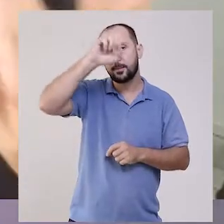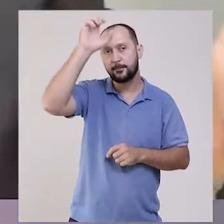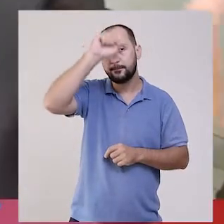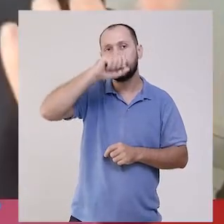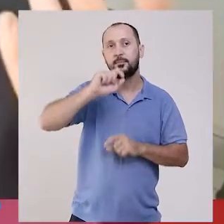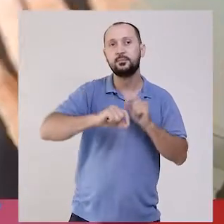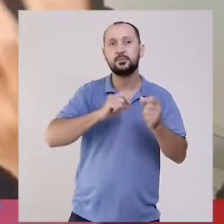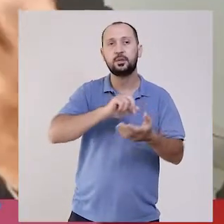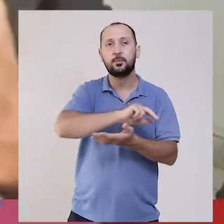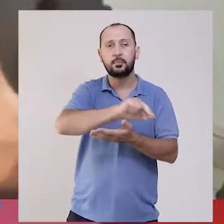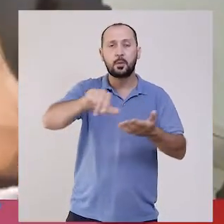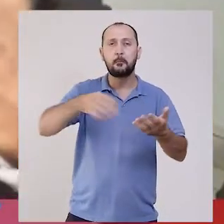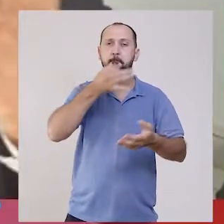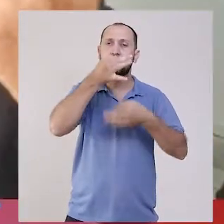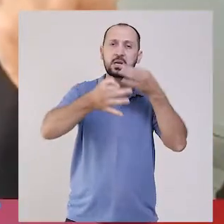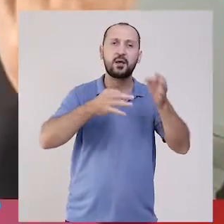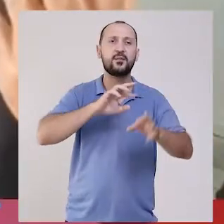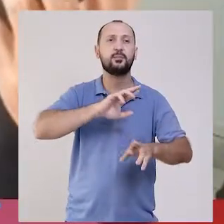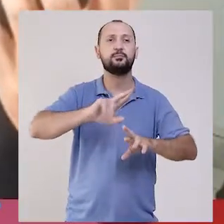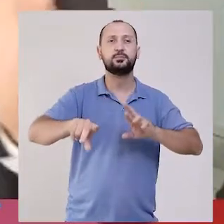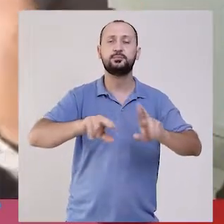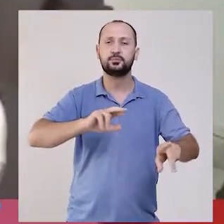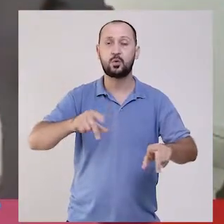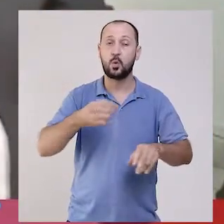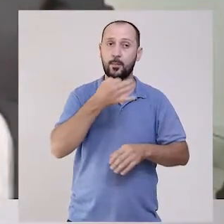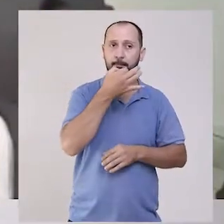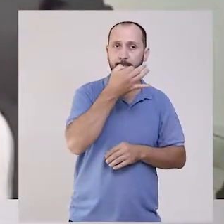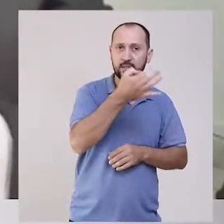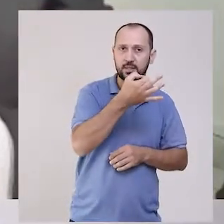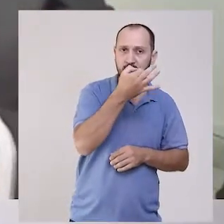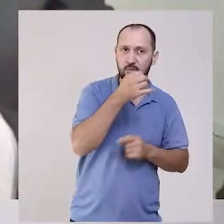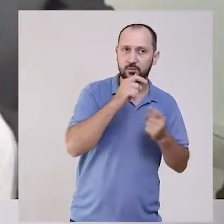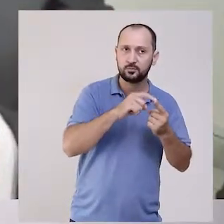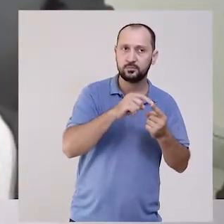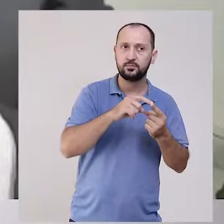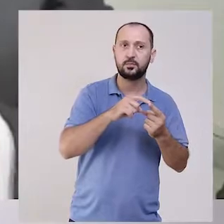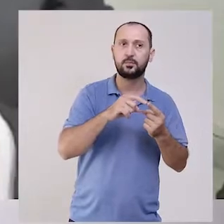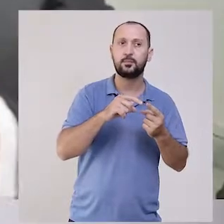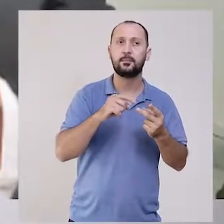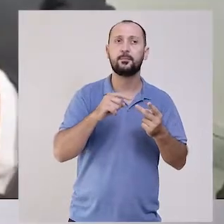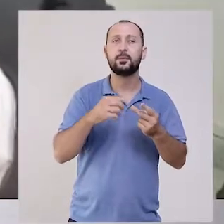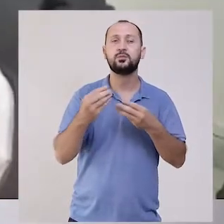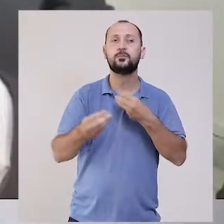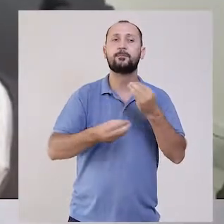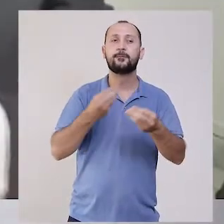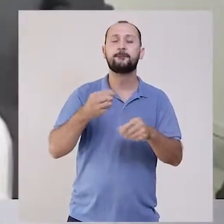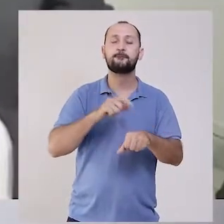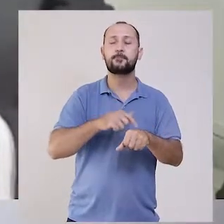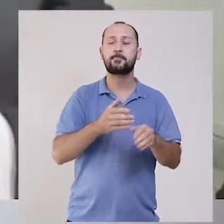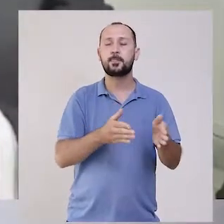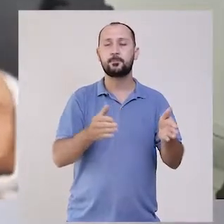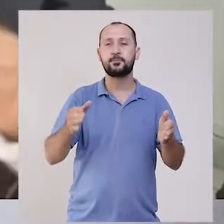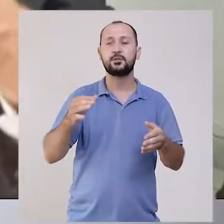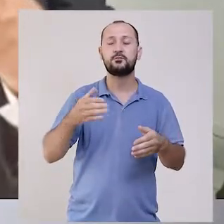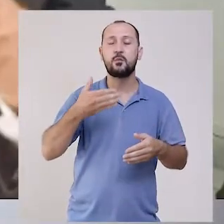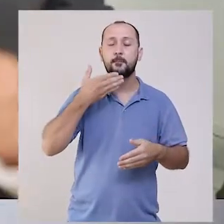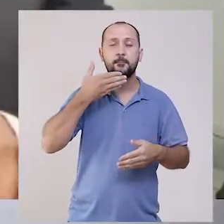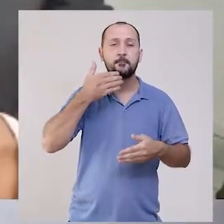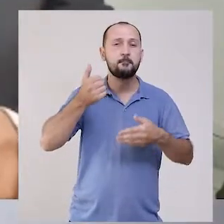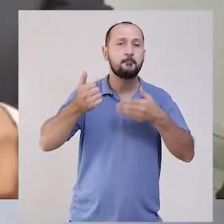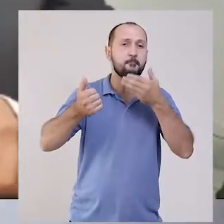aprender a absorver. Nós tivemos muitas opiniões é uma coisa, né? Mas com o tempo nós